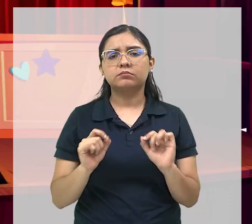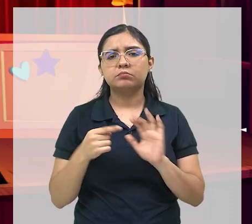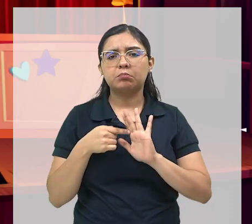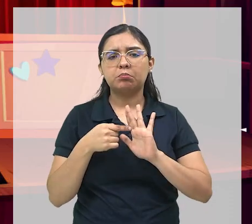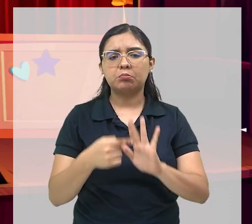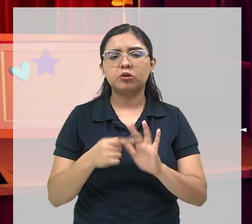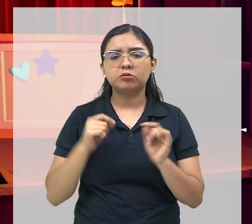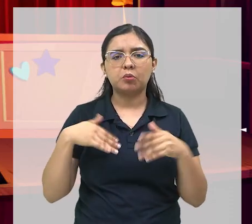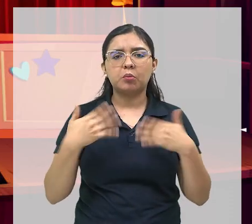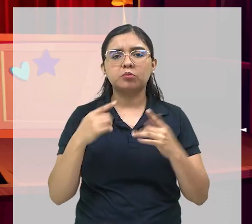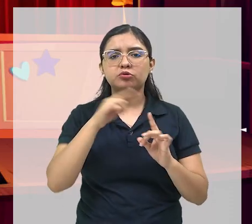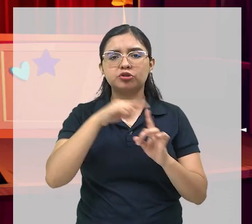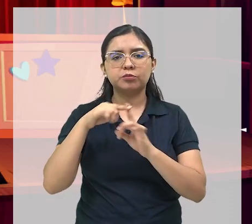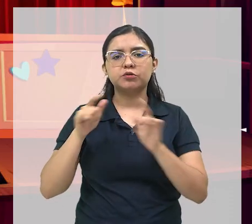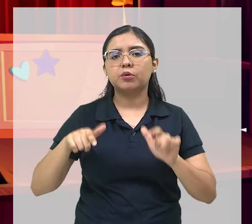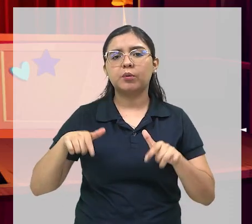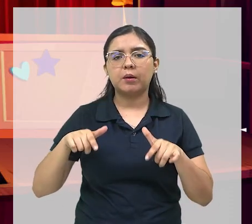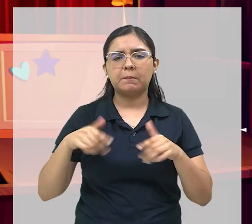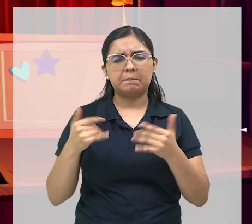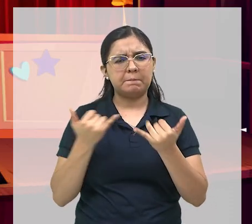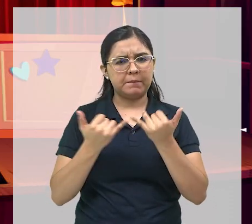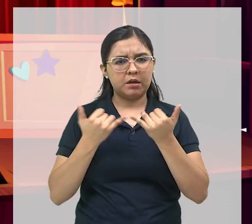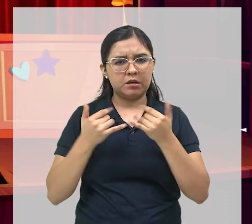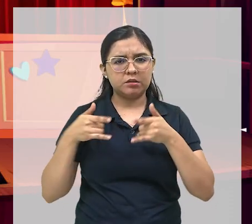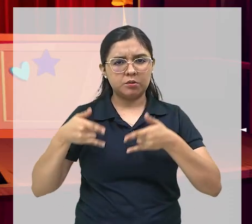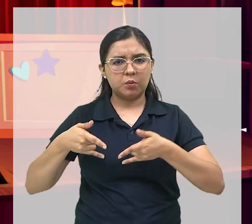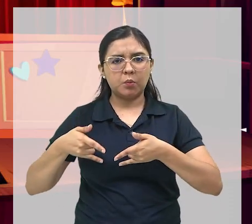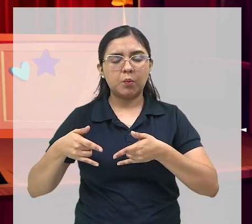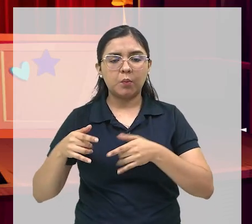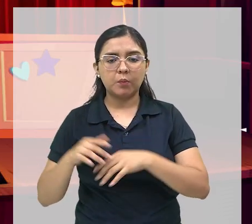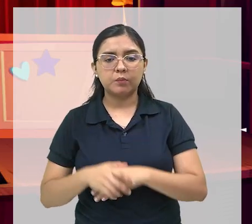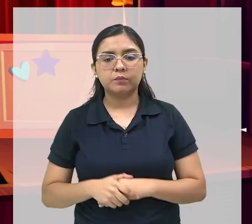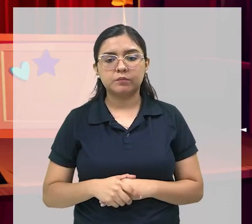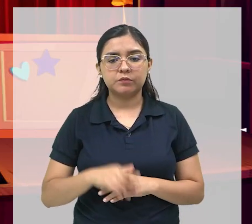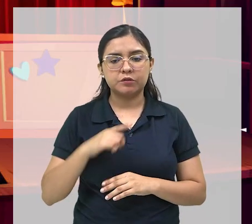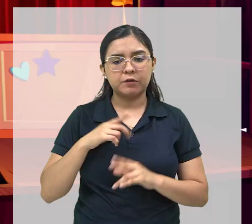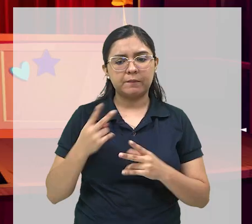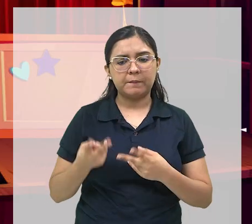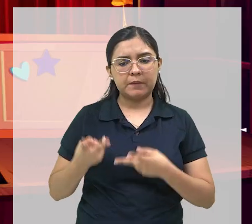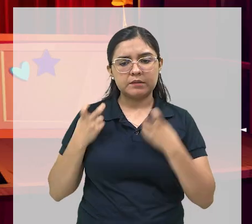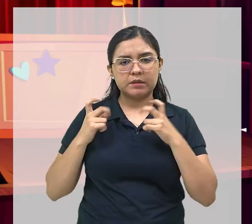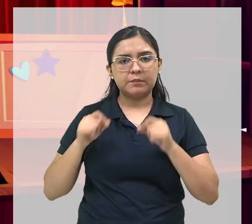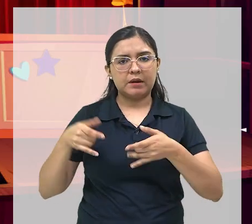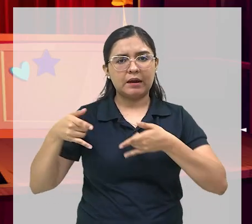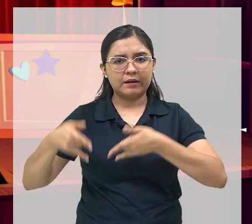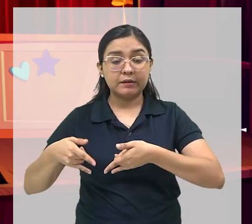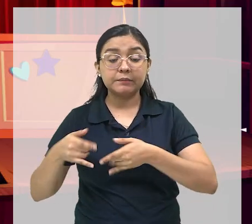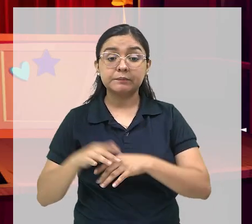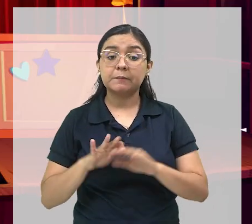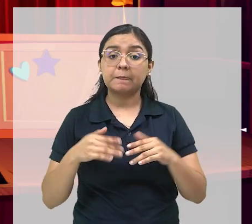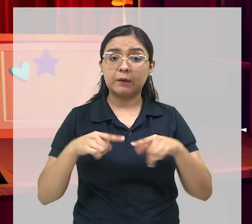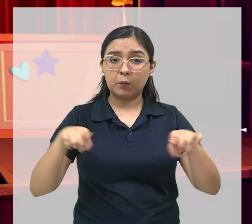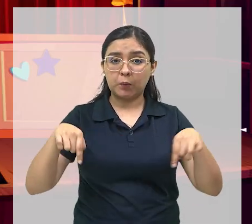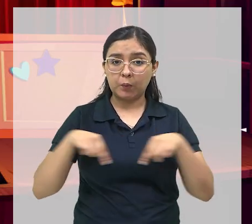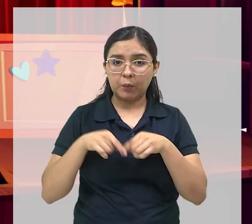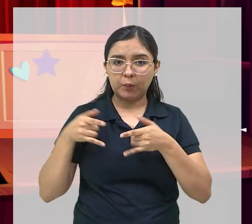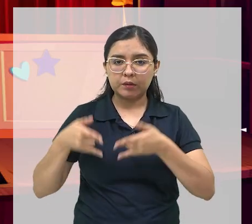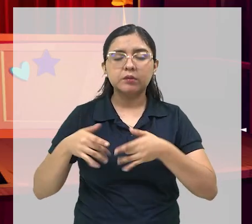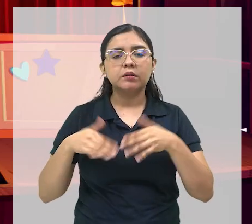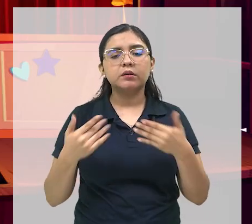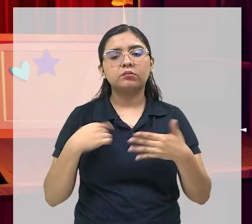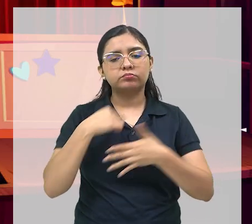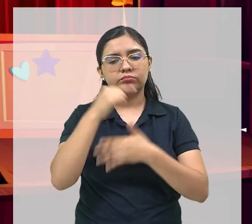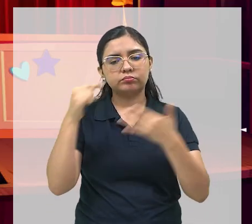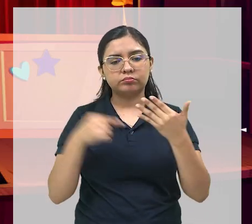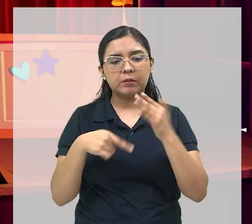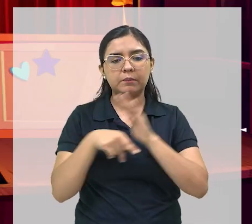tipo de ambiente? Parece um quarto, né? Quando a gente identifica a cama, a gente já pensa logo no quarto. Esses elementos aqui